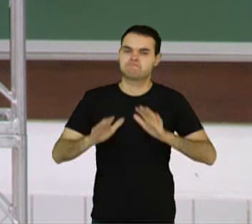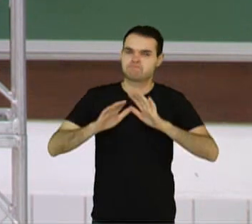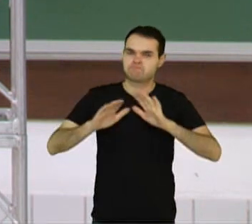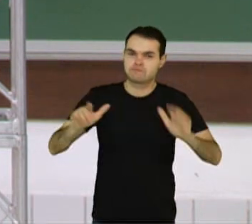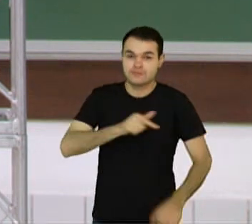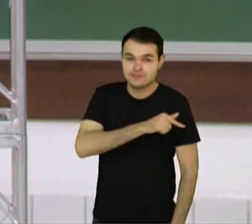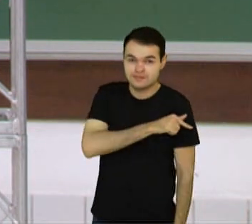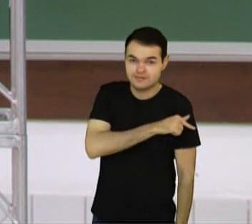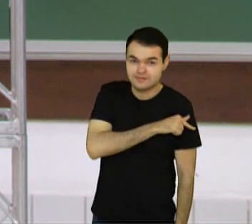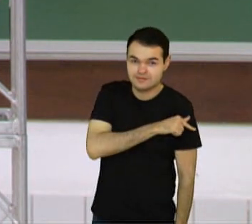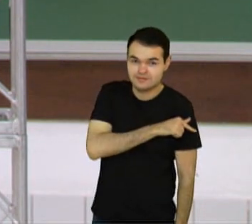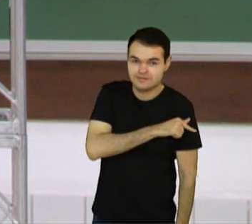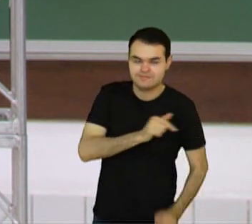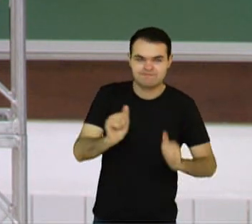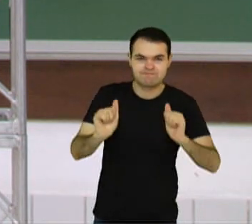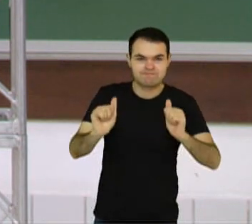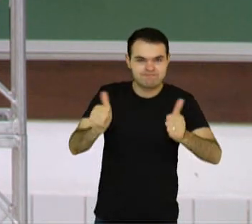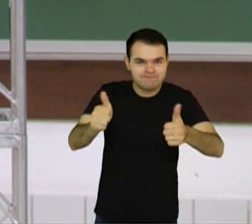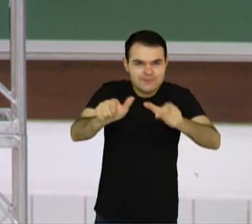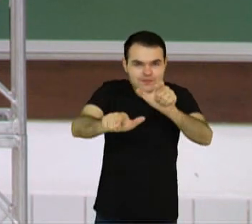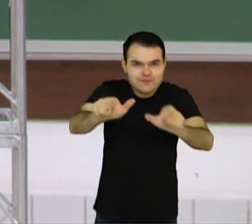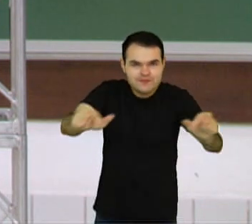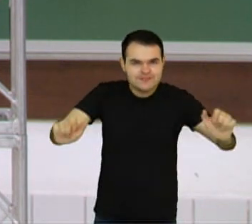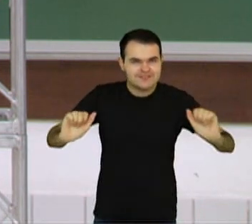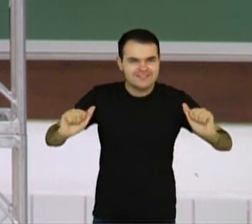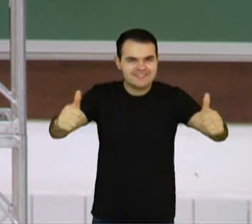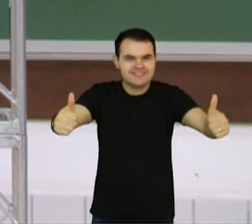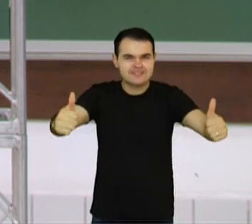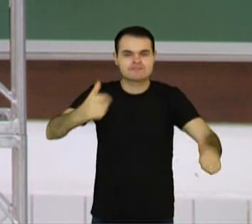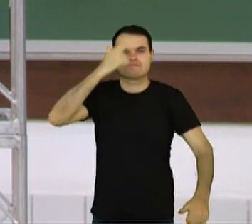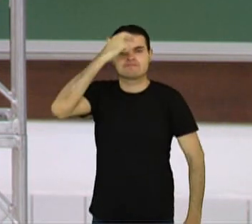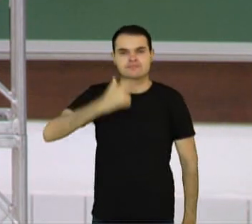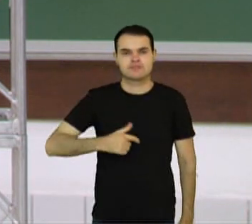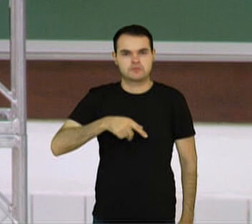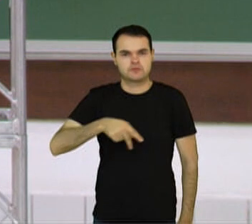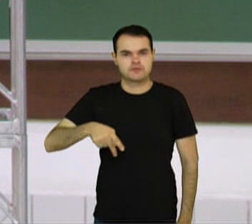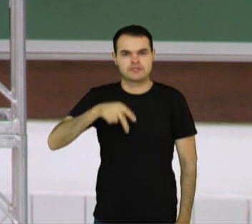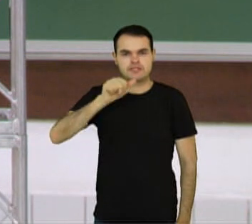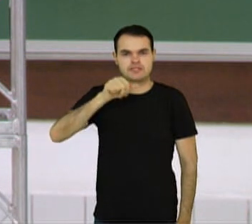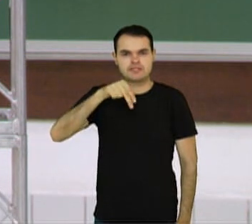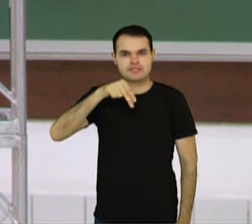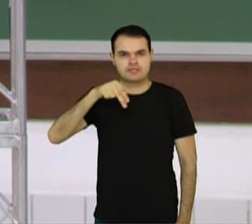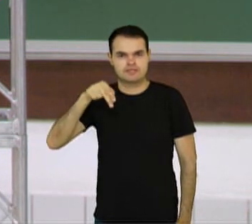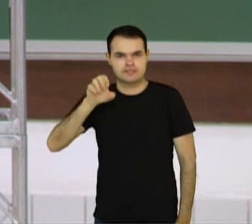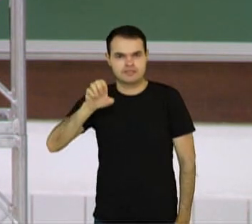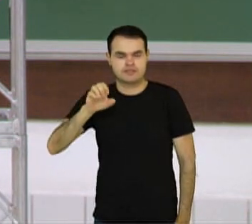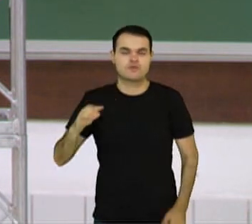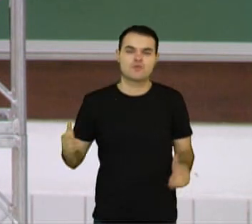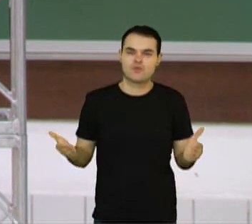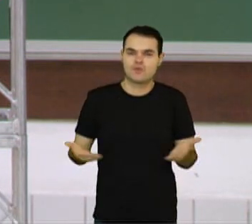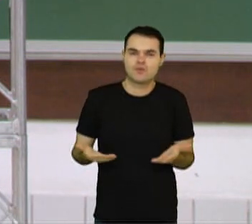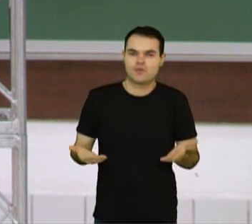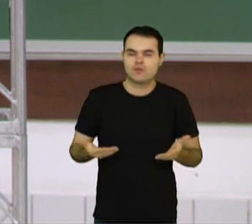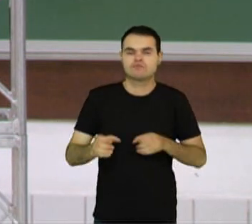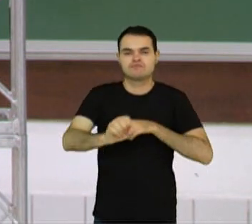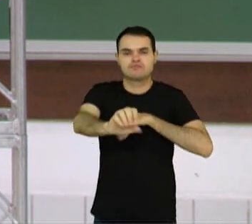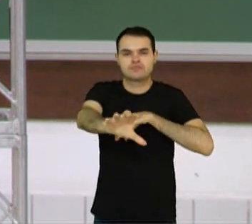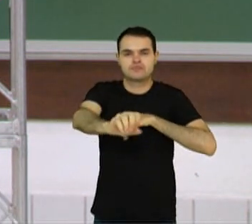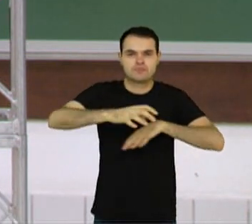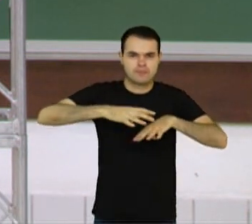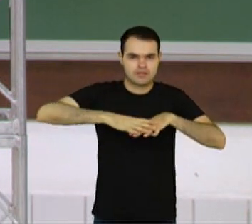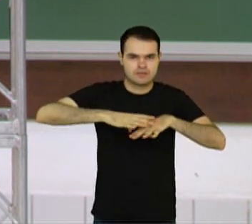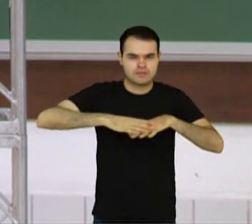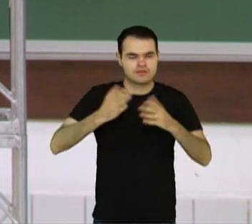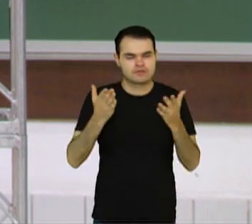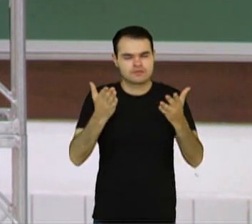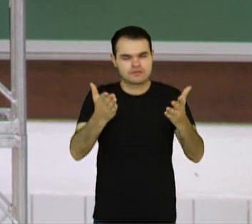Olá, sétimo ano! Tudo bem com vocês? Eu me chamo professora Anne e hoje eu vou trabalhar matemática